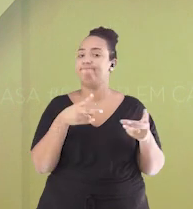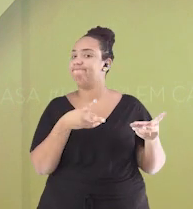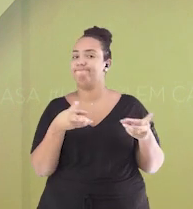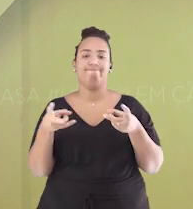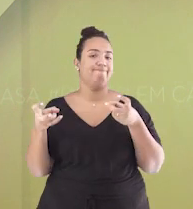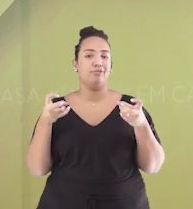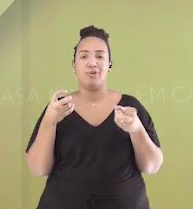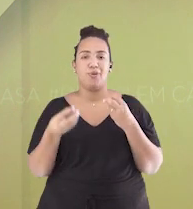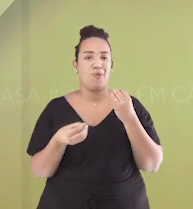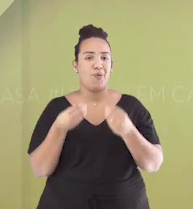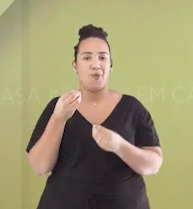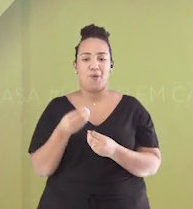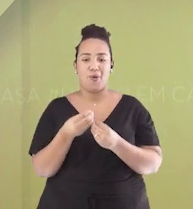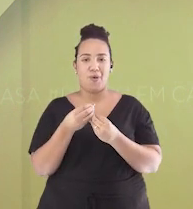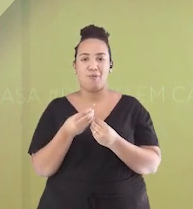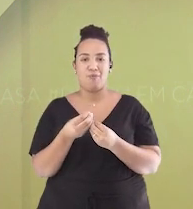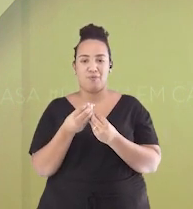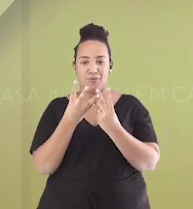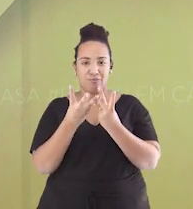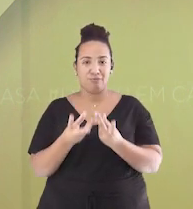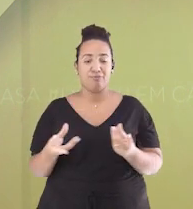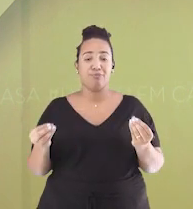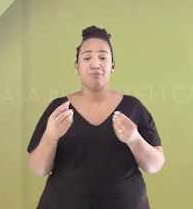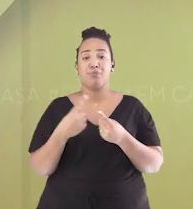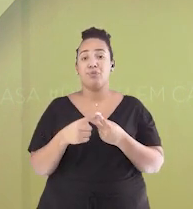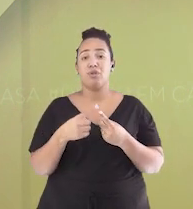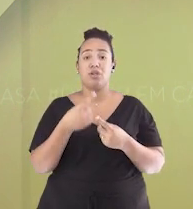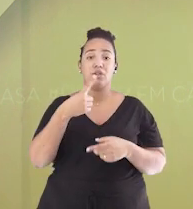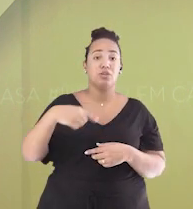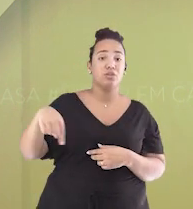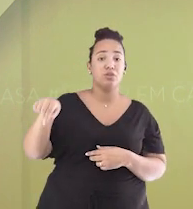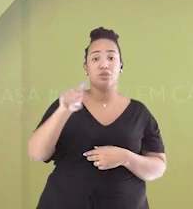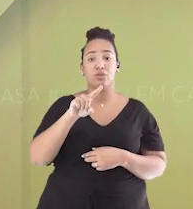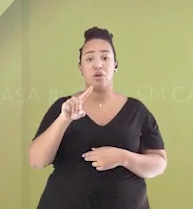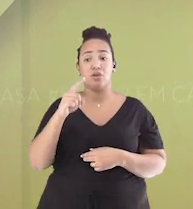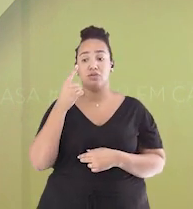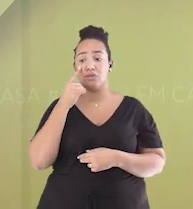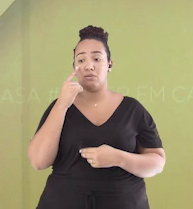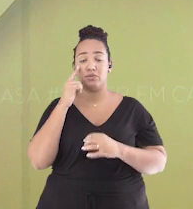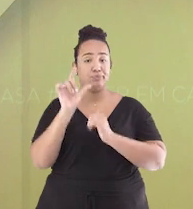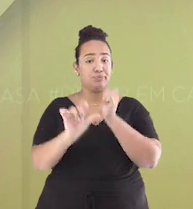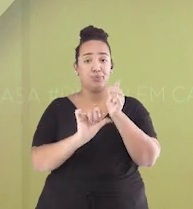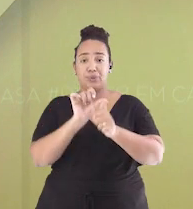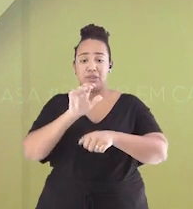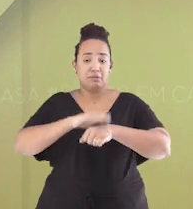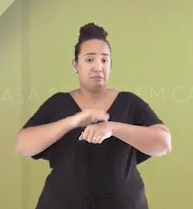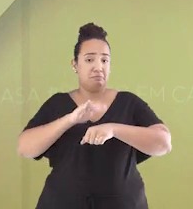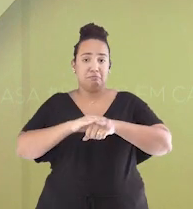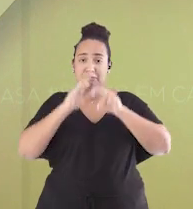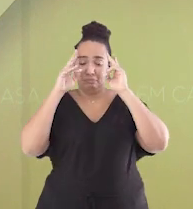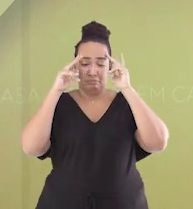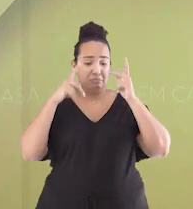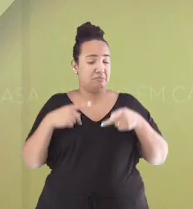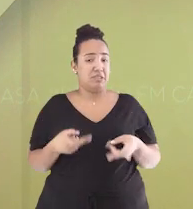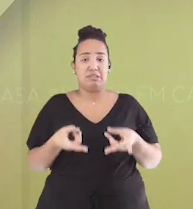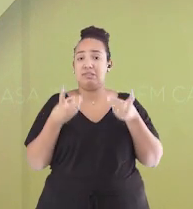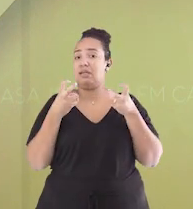sua ocorrência, pois estamos inserindo na língua, ou seja, reproduzimos as mudanças do idioma sem